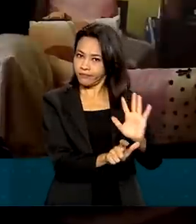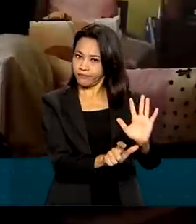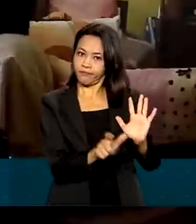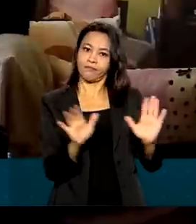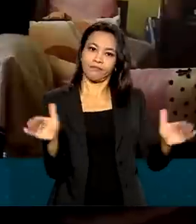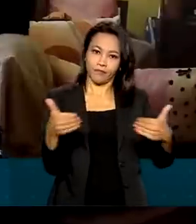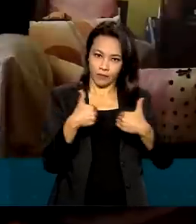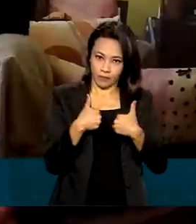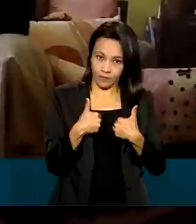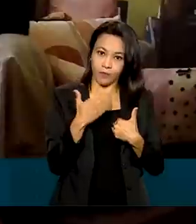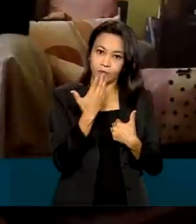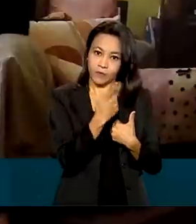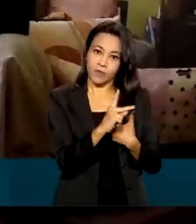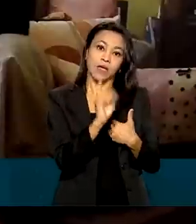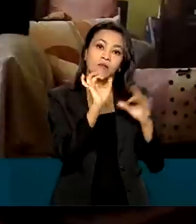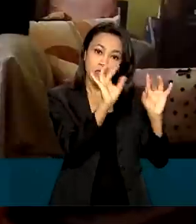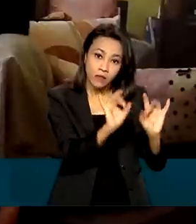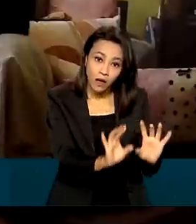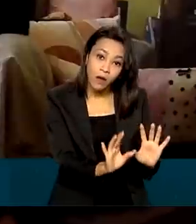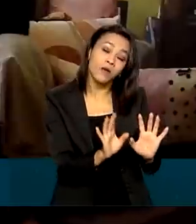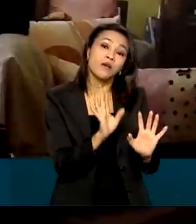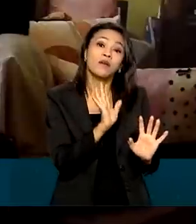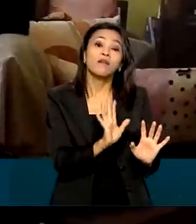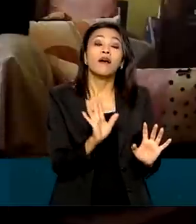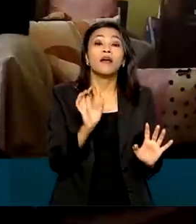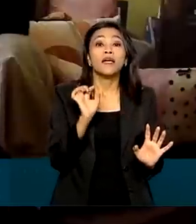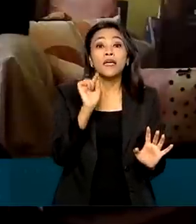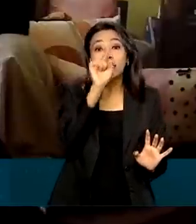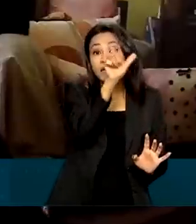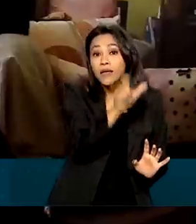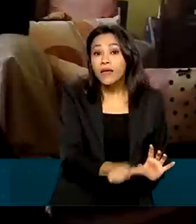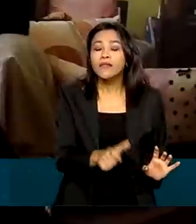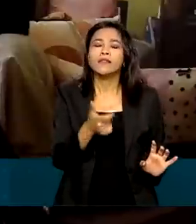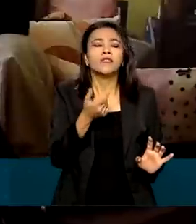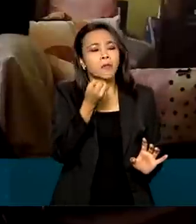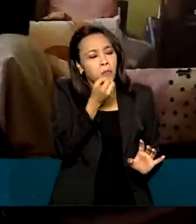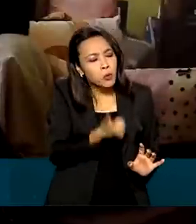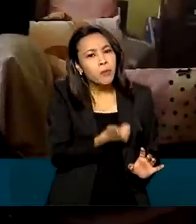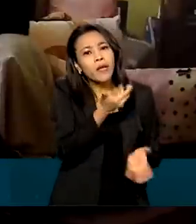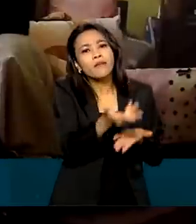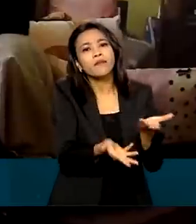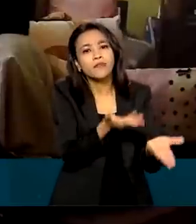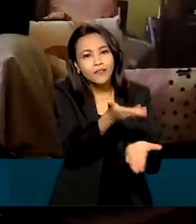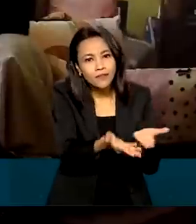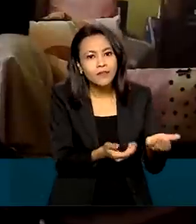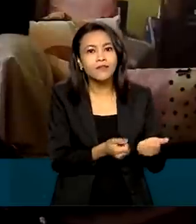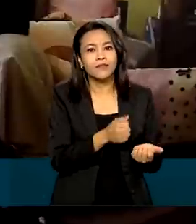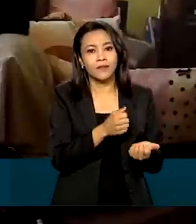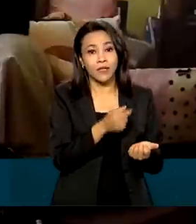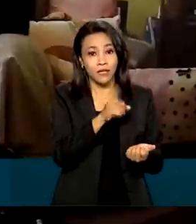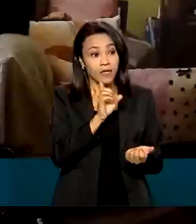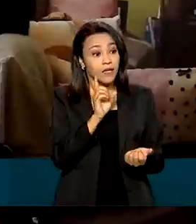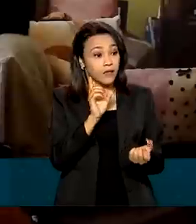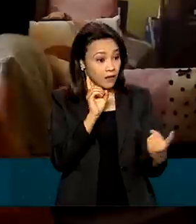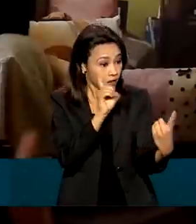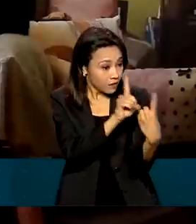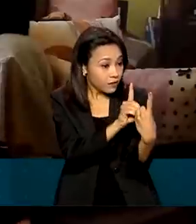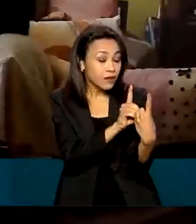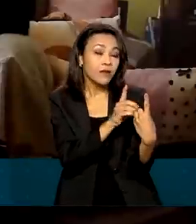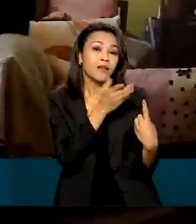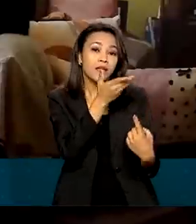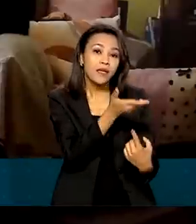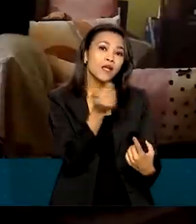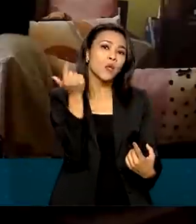especial vai fazer com que ele seja mais bem atendido, ele consiga completar